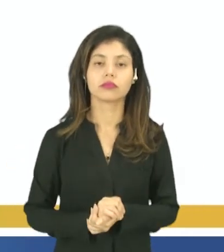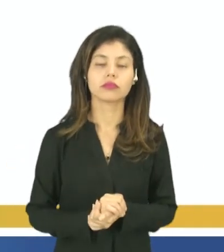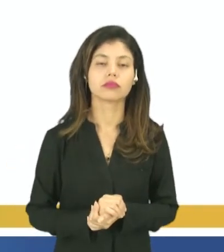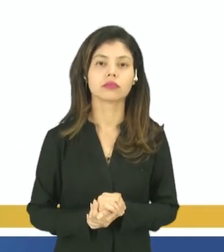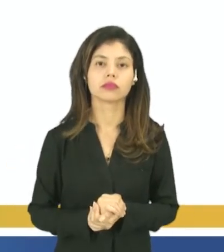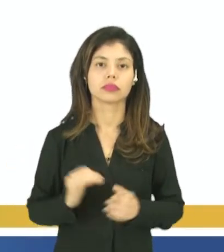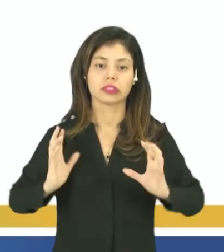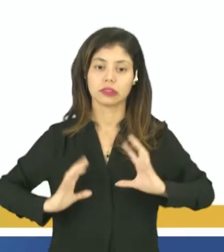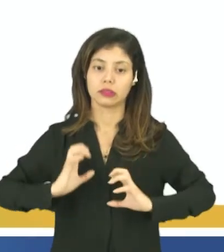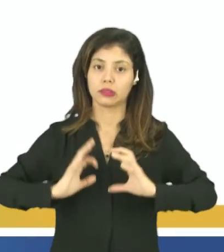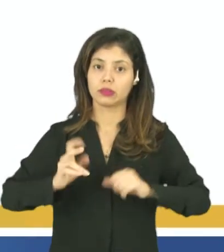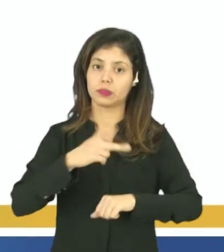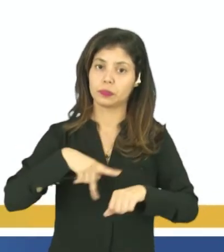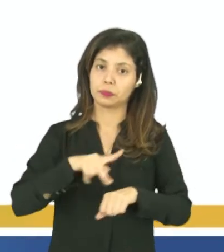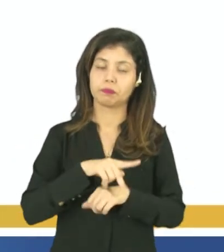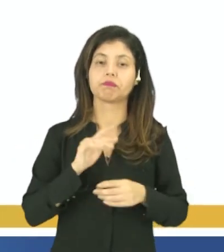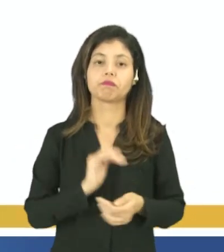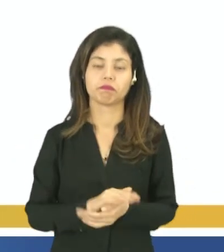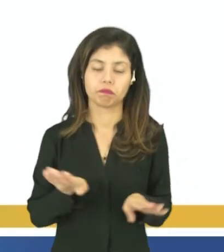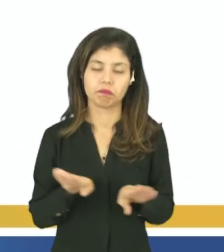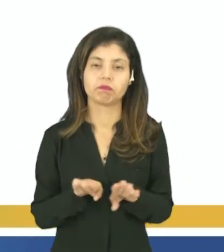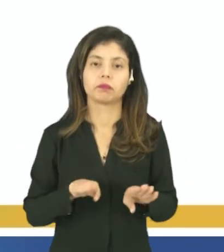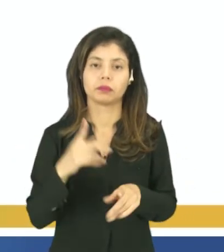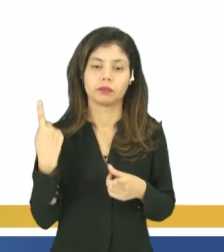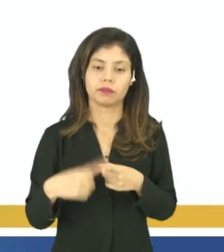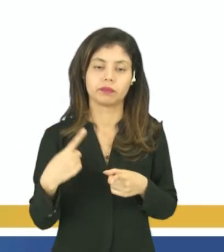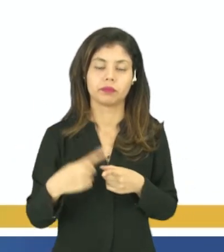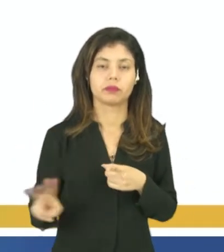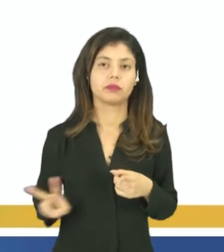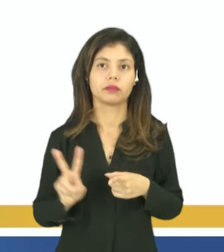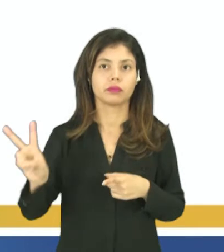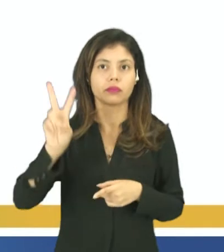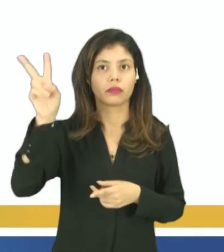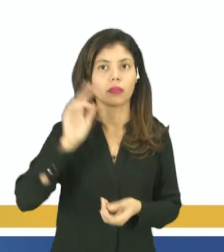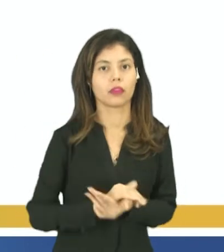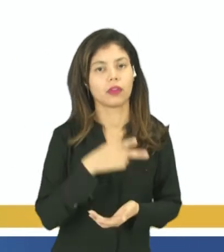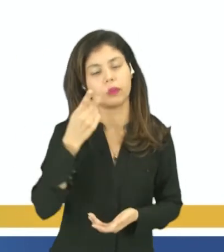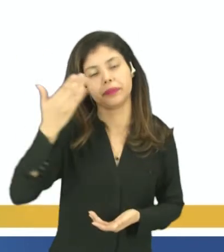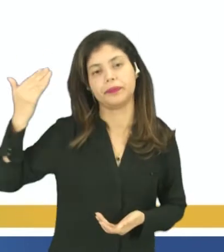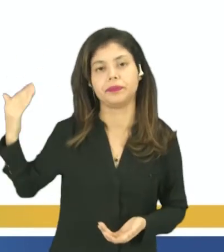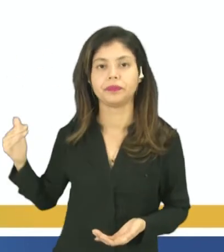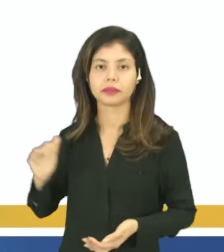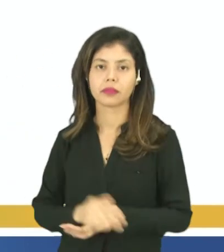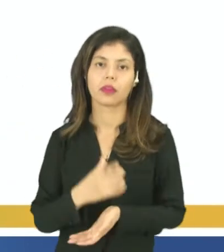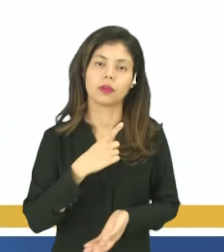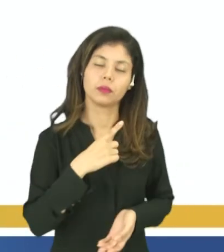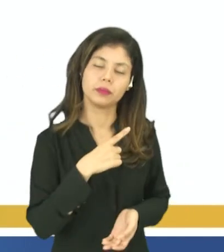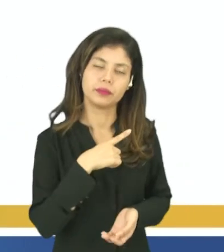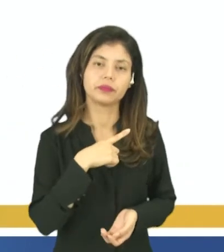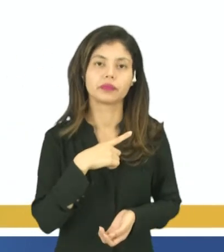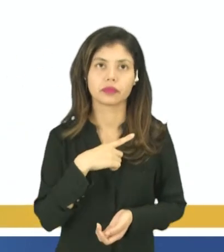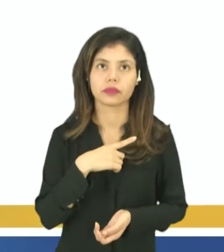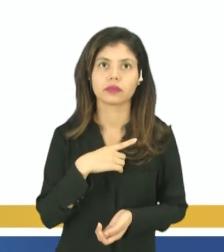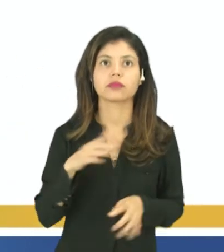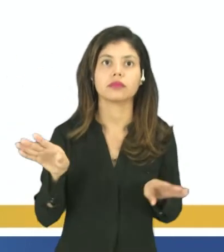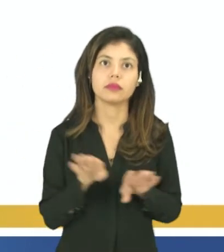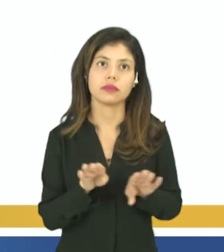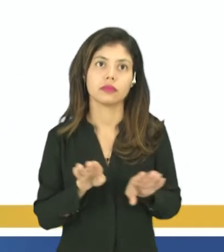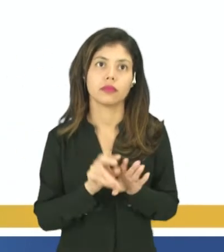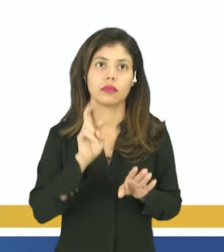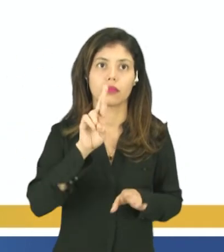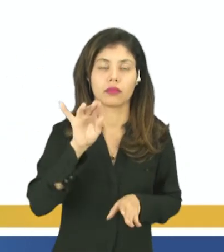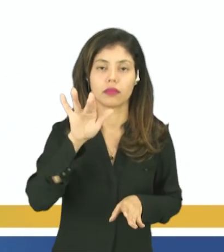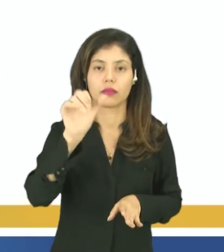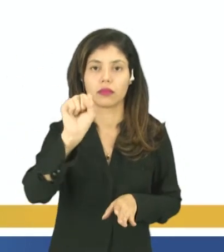tensões entre os dois países, principalmente porque a Venezuela, como disse anteriormente, tem o suporte tanto da Rússia como